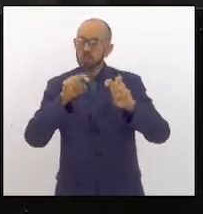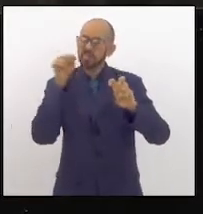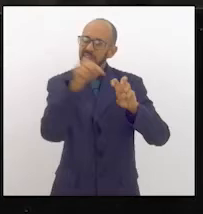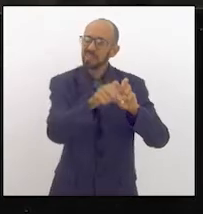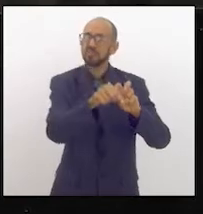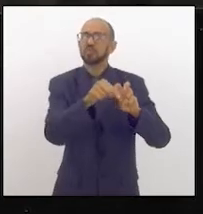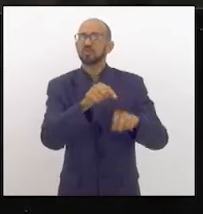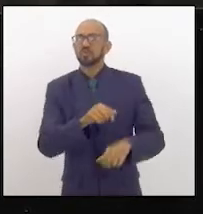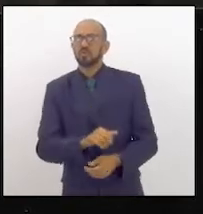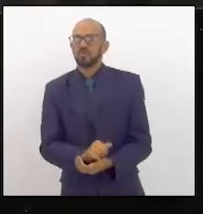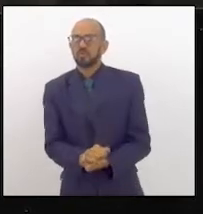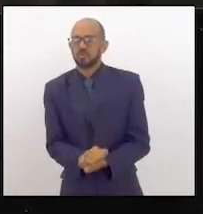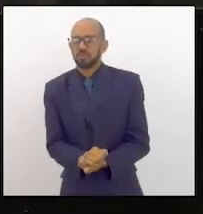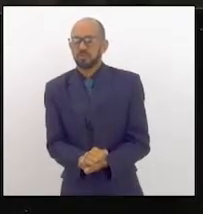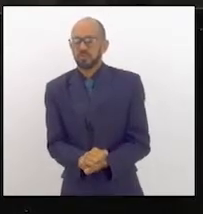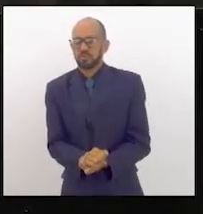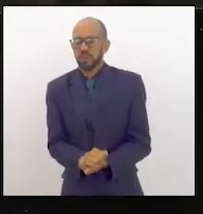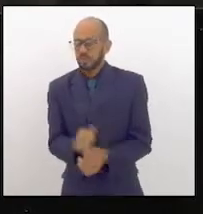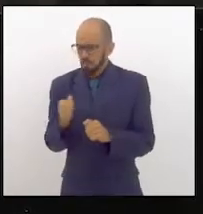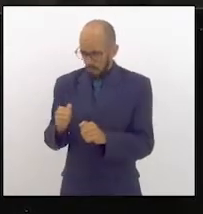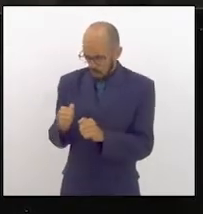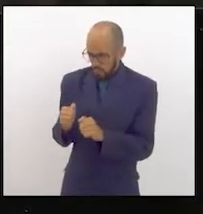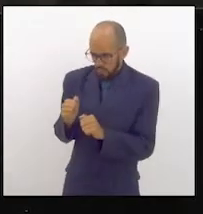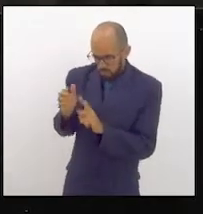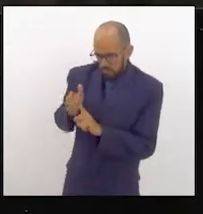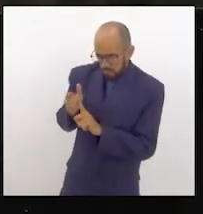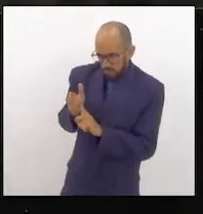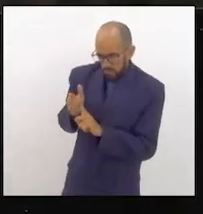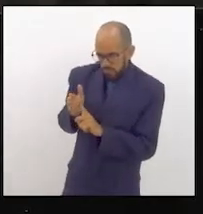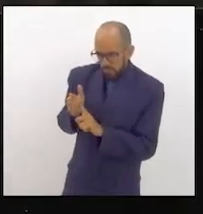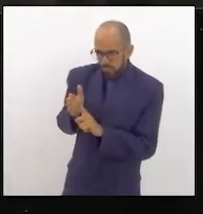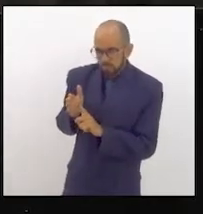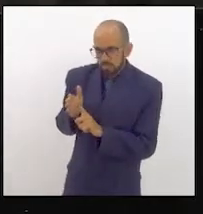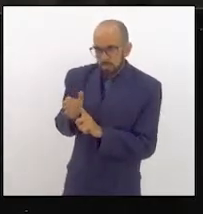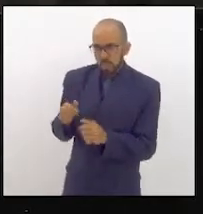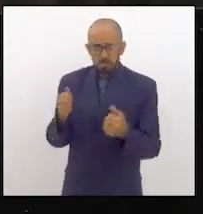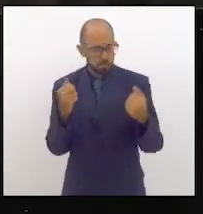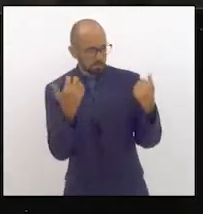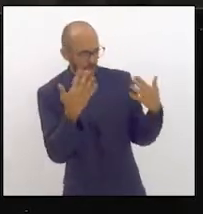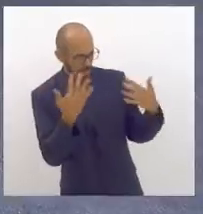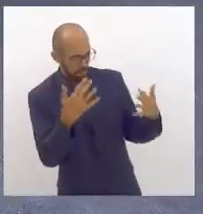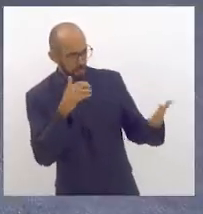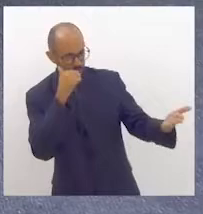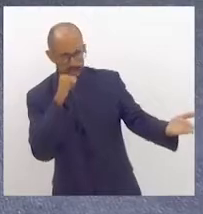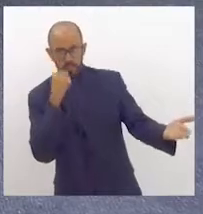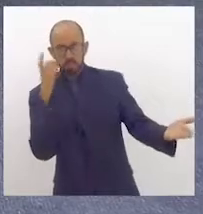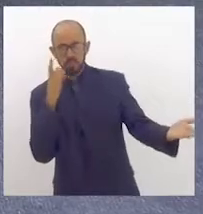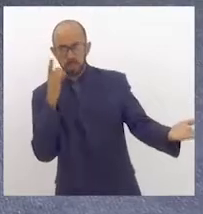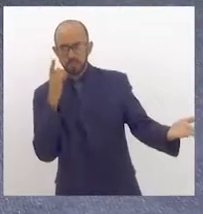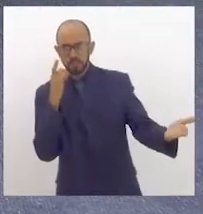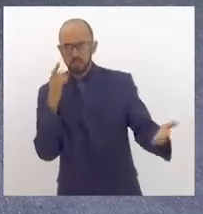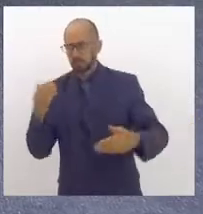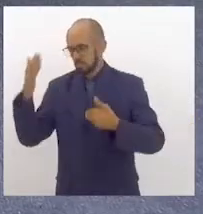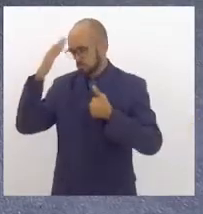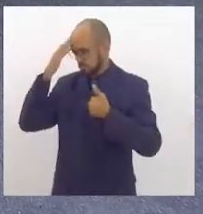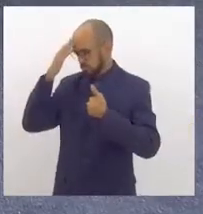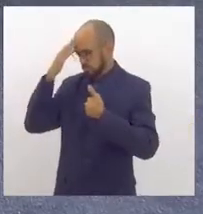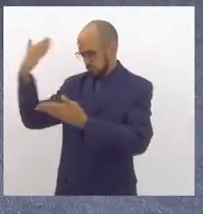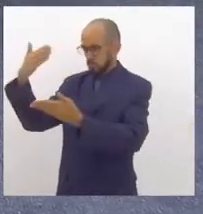nós queremos arte está formatada muito hara bens muito obrigada